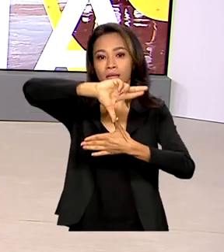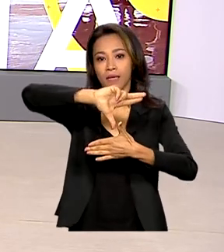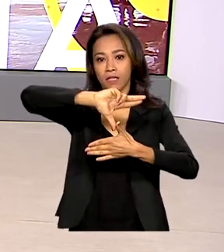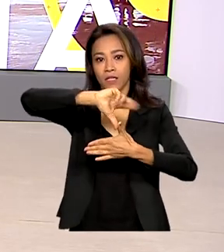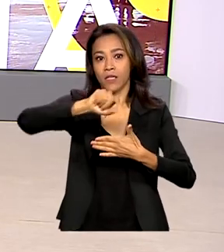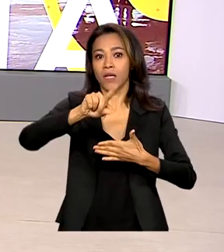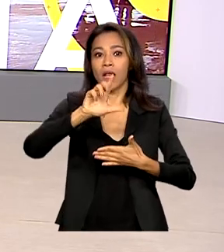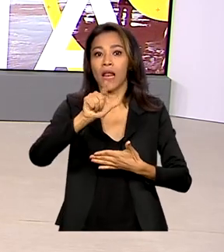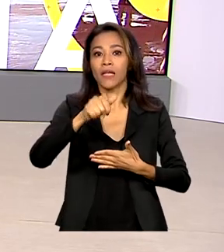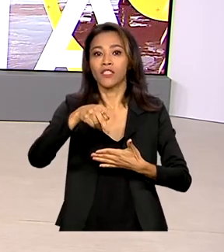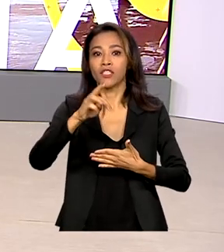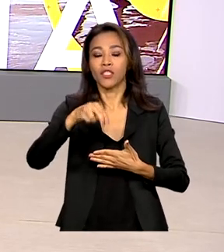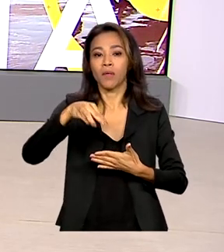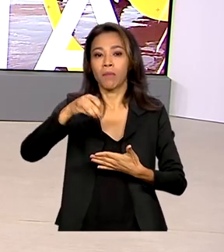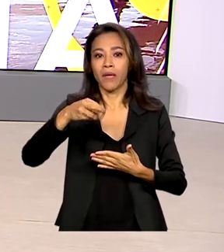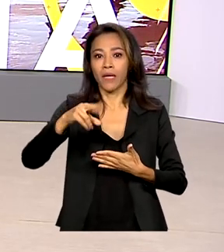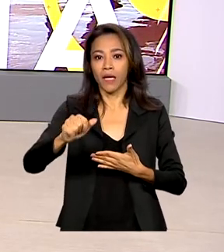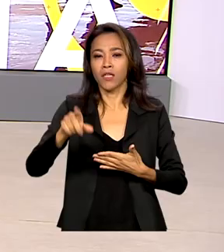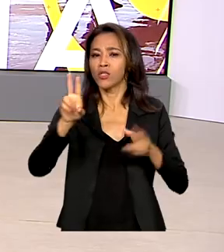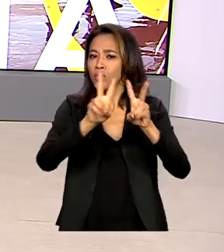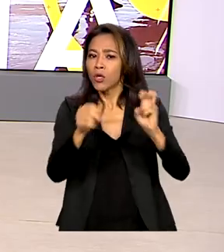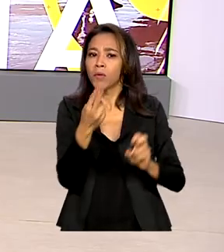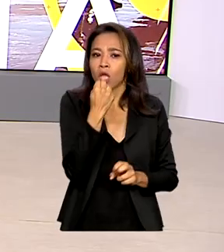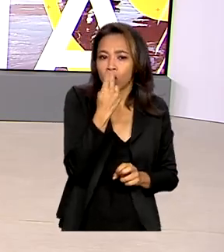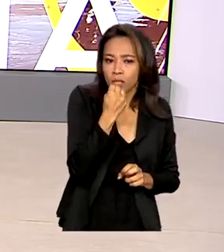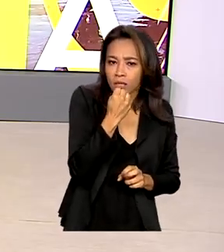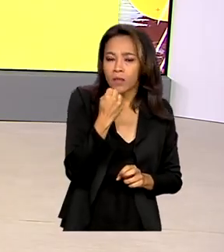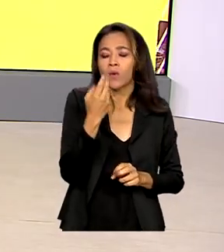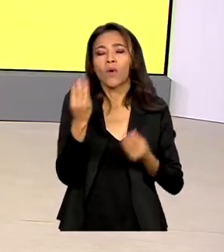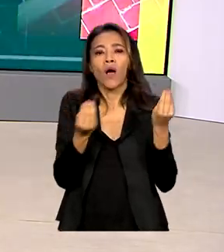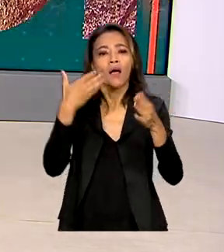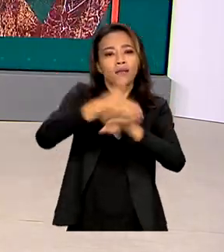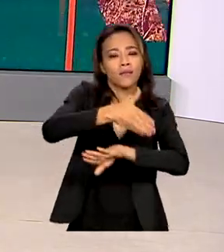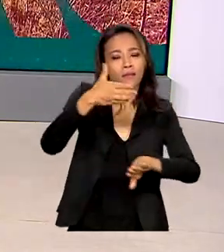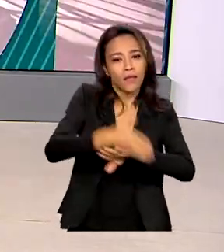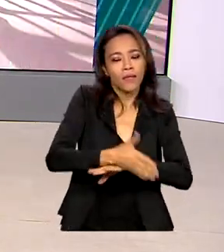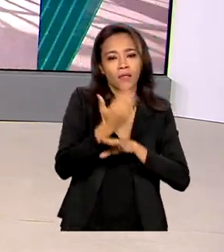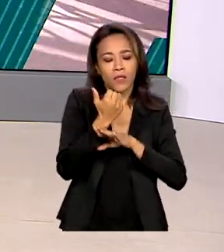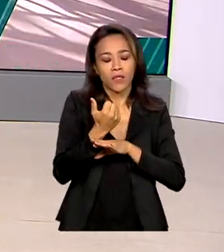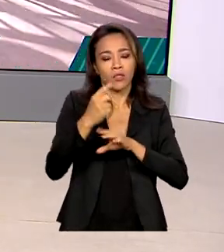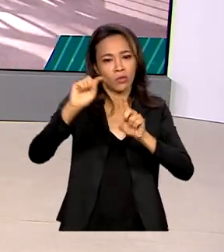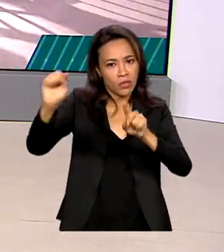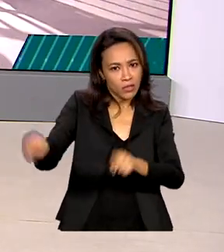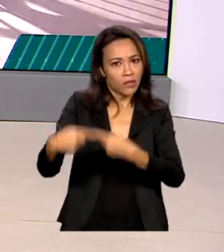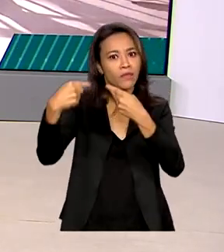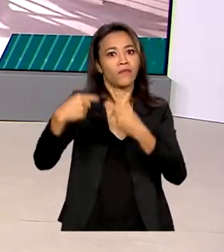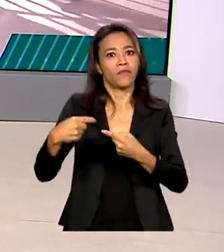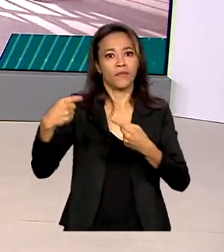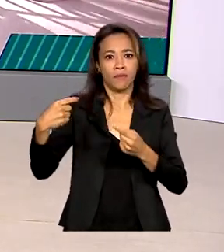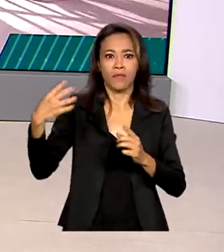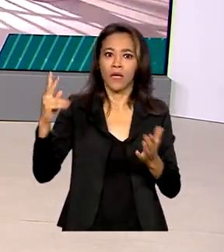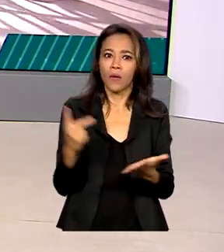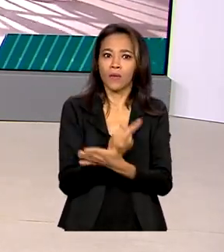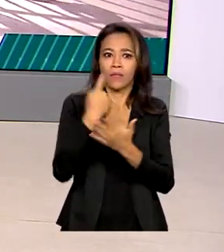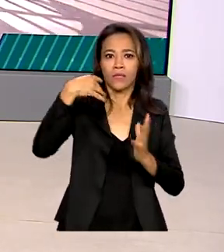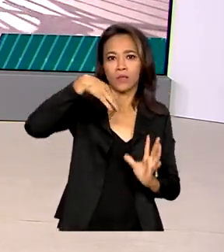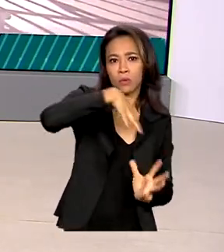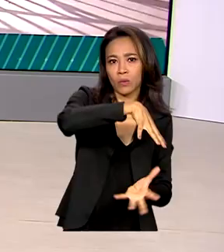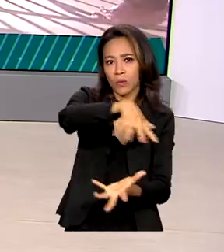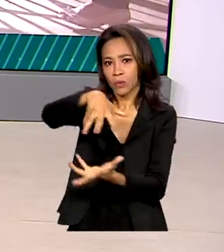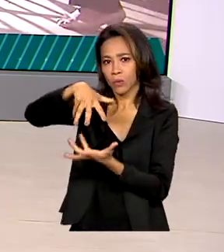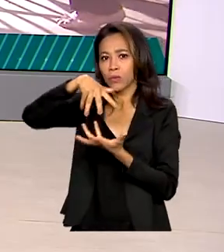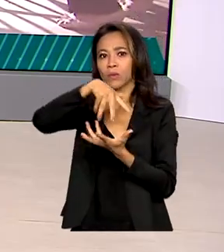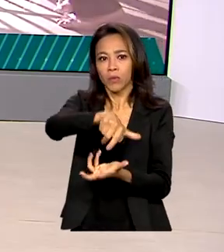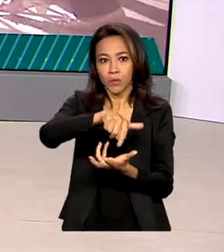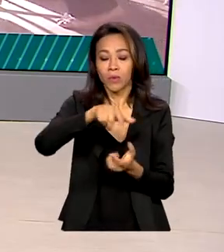a discussão foi em torno de soluções para o acesso alimentos diante dos Desafios geopolíticos e ambientais e a